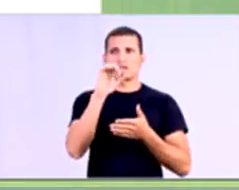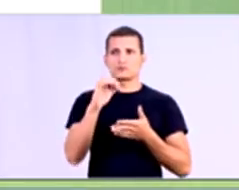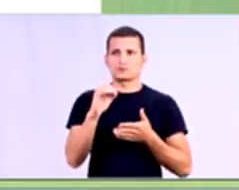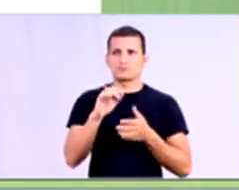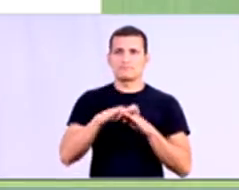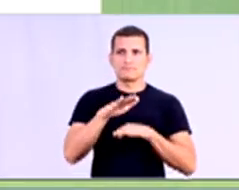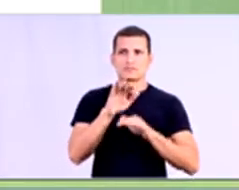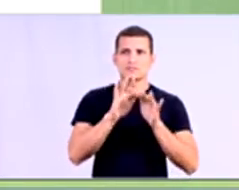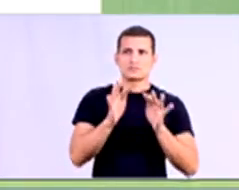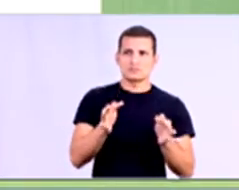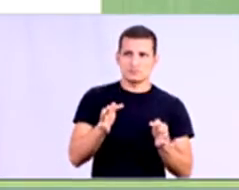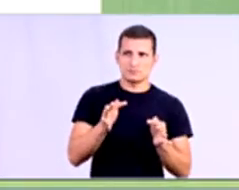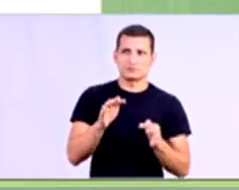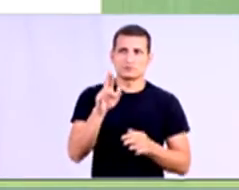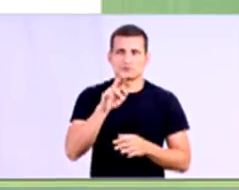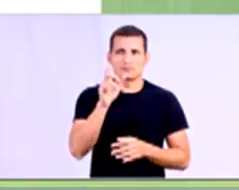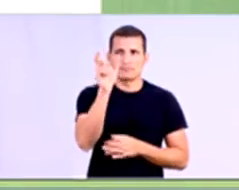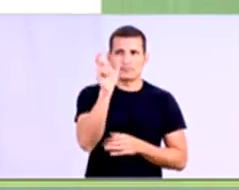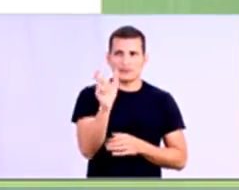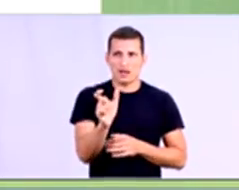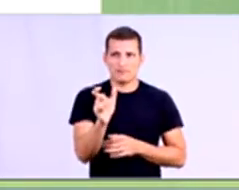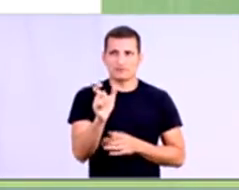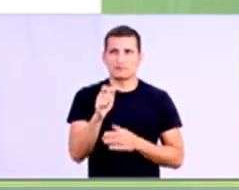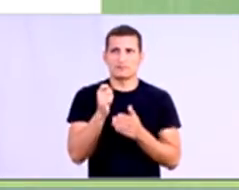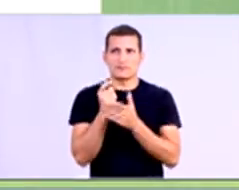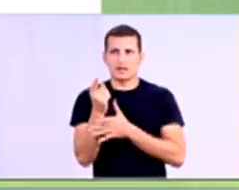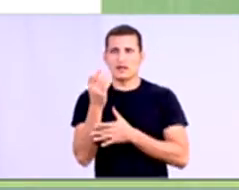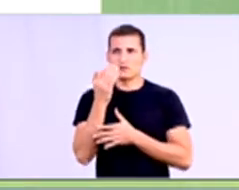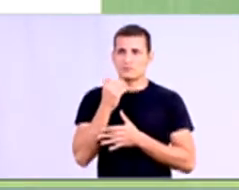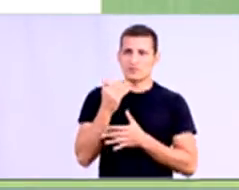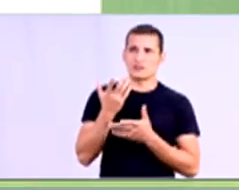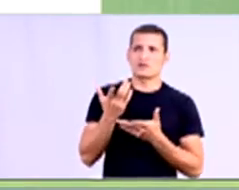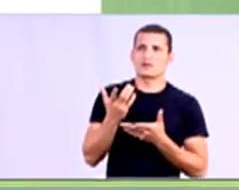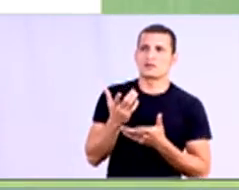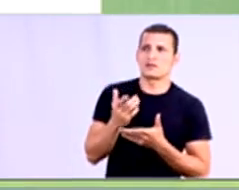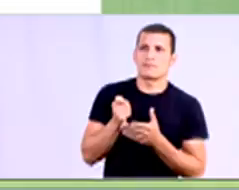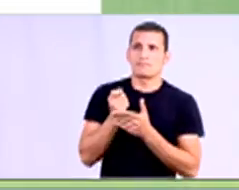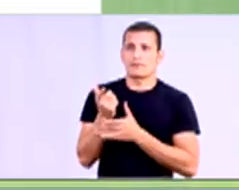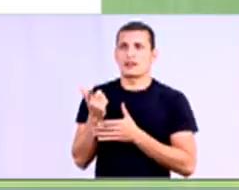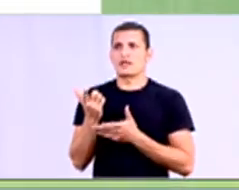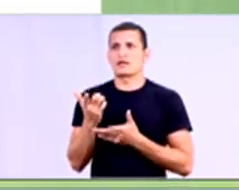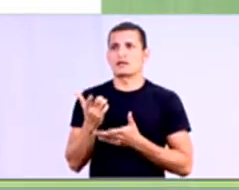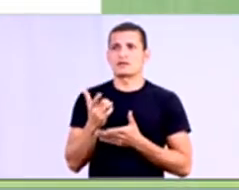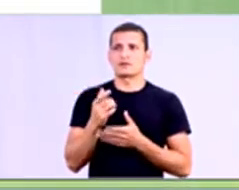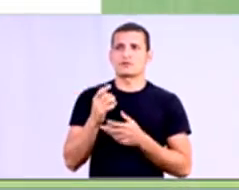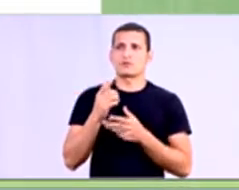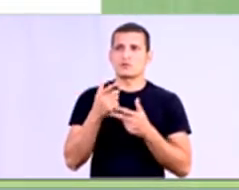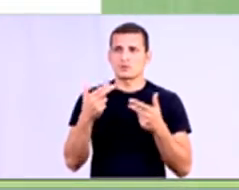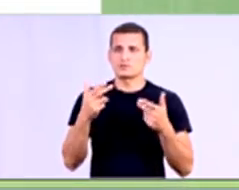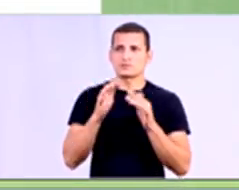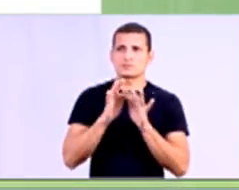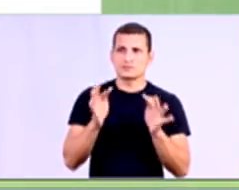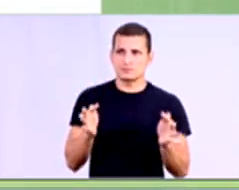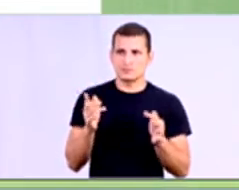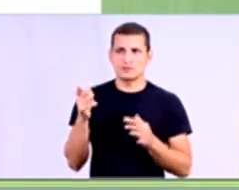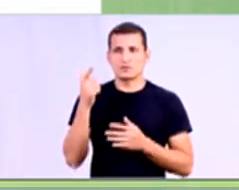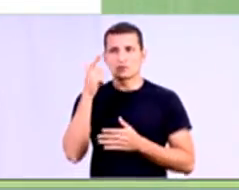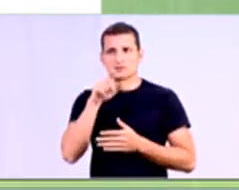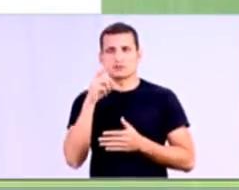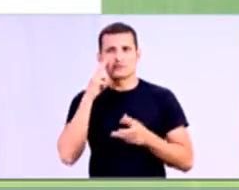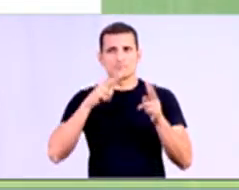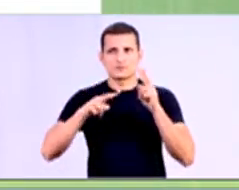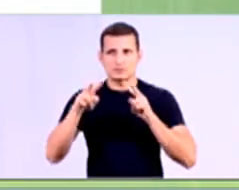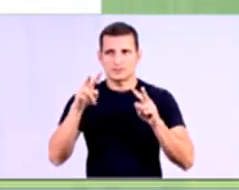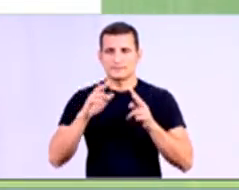forma mais simples, através das palavras-chave, né? Pagar, comer comida, pagar a conta, coisas bem simples assim para ele conseguir visualizar,